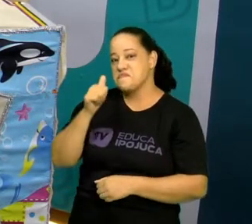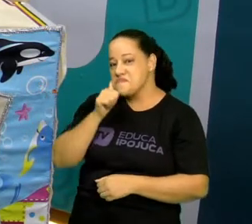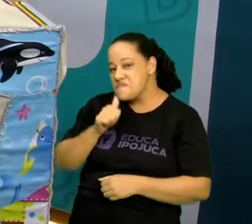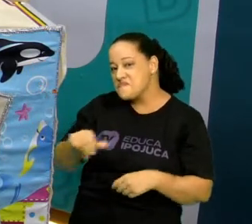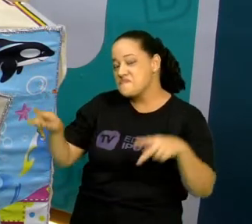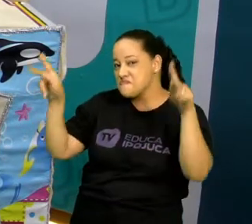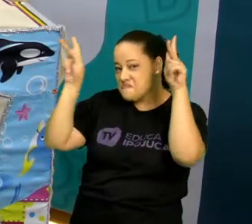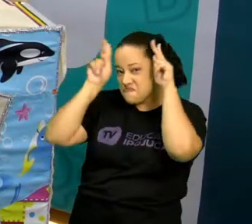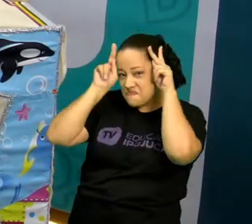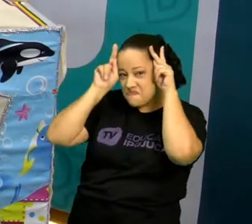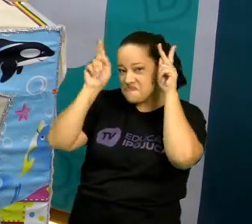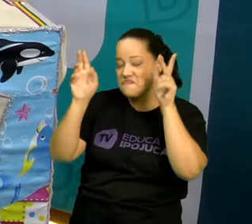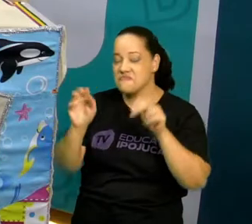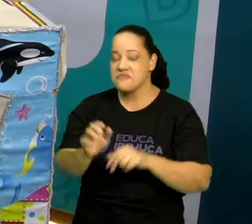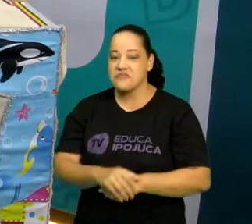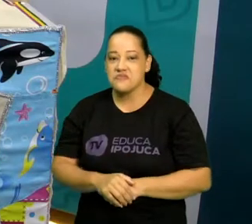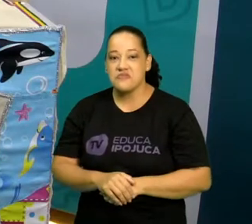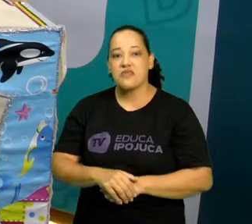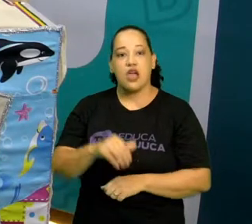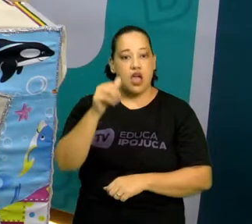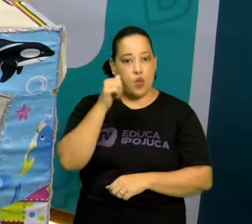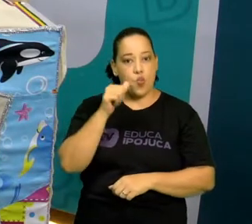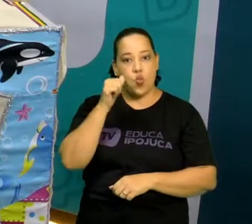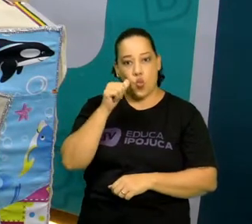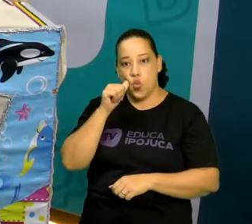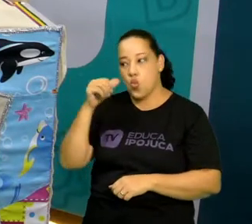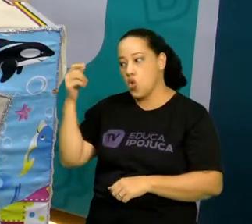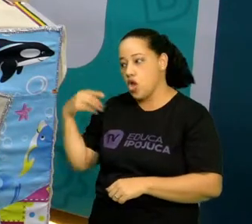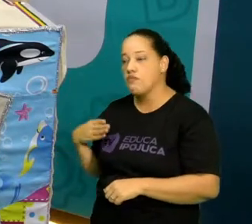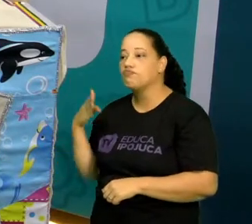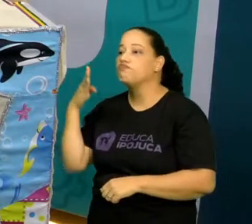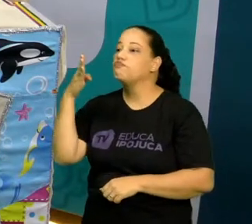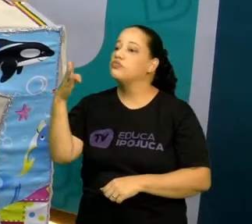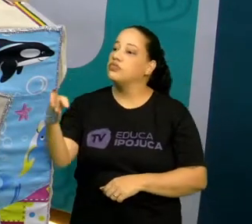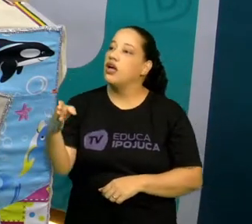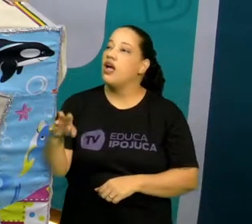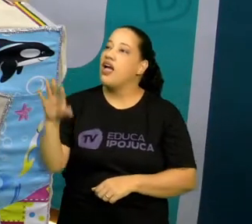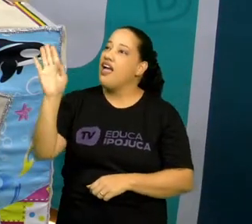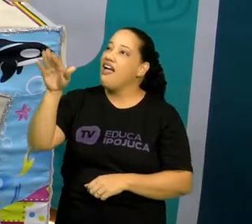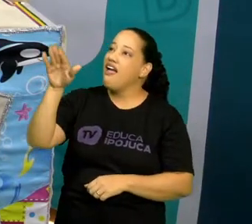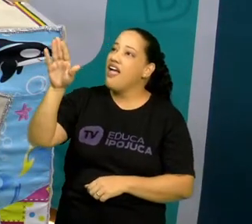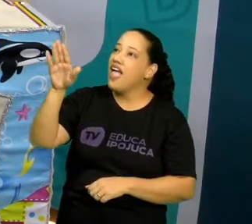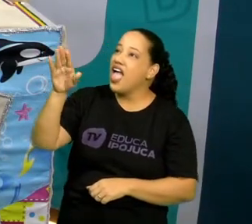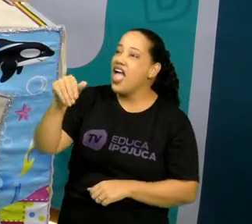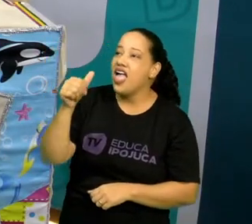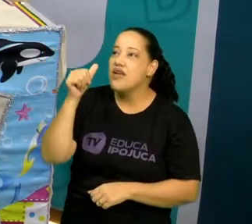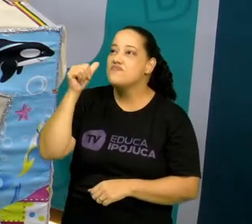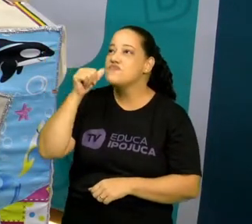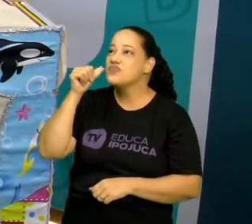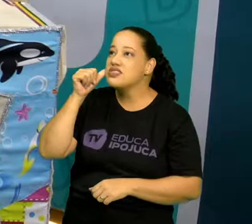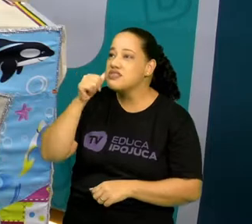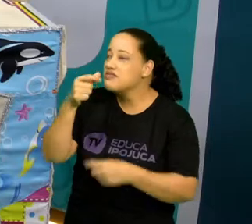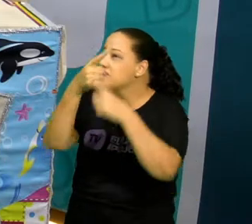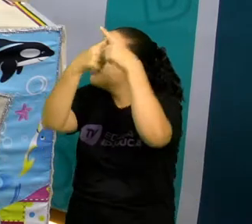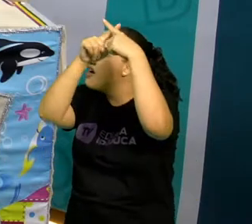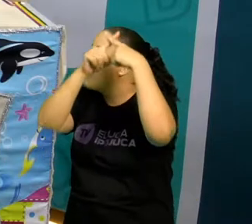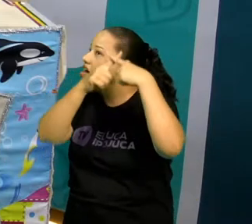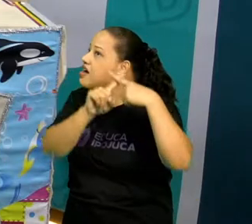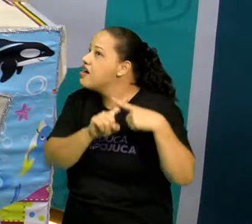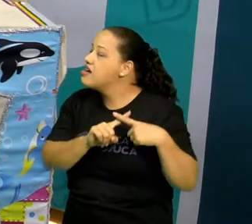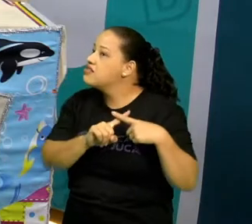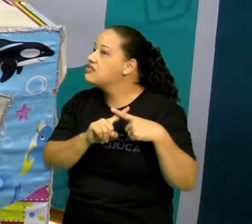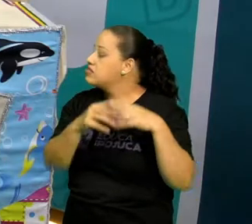vez, ia para a torre e gritava: Rapunzel, jogue suas tranças.